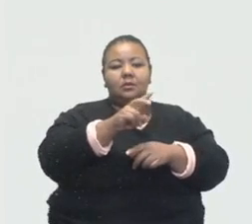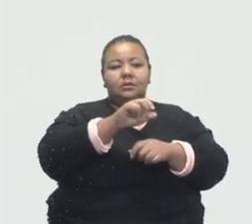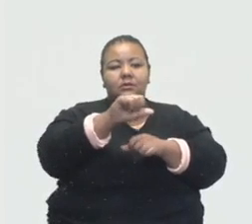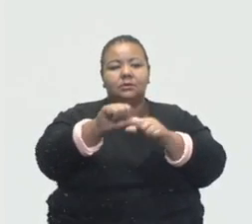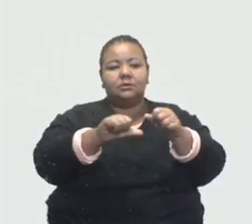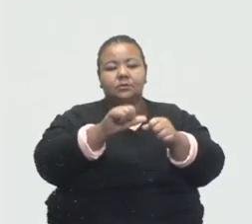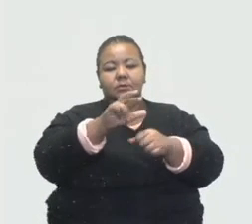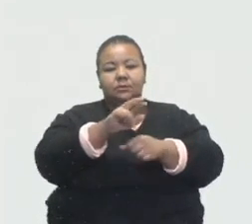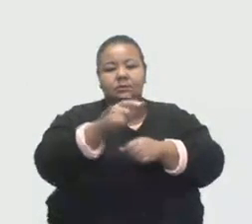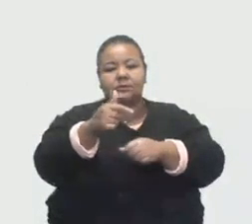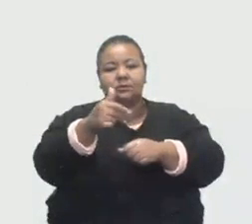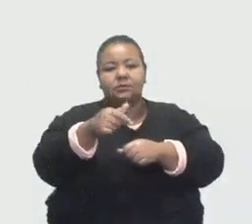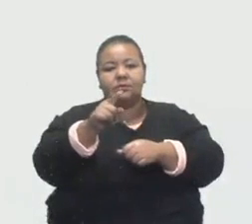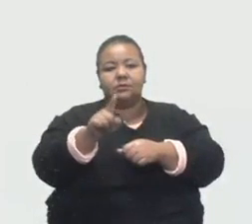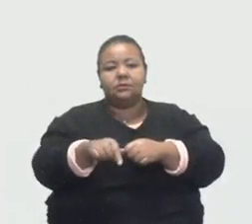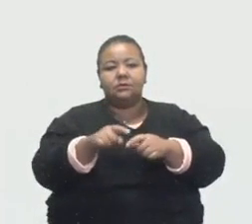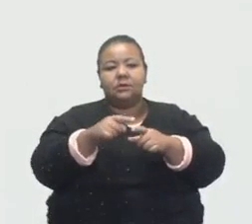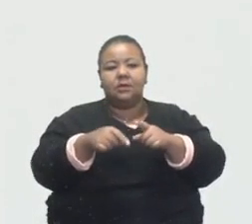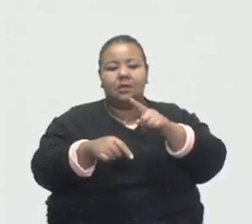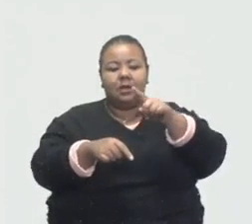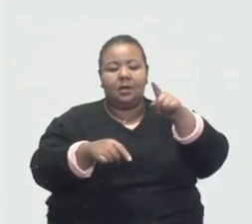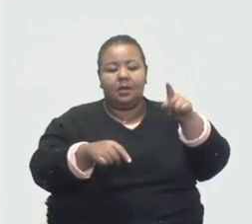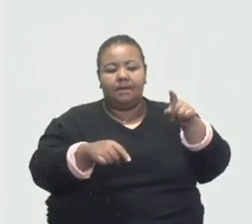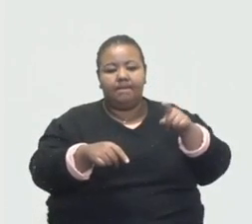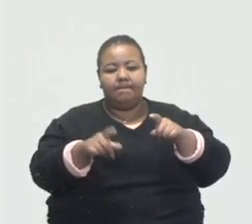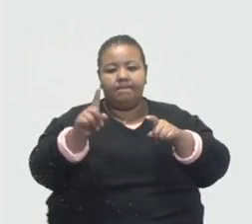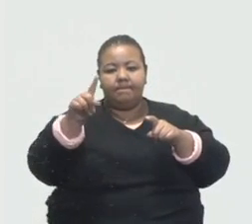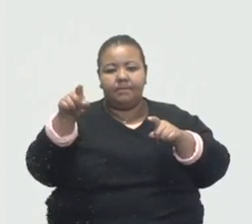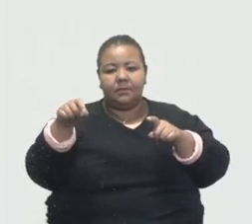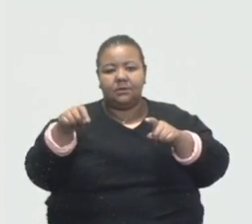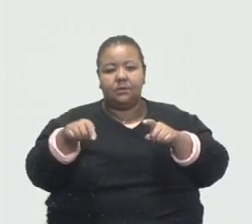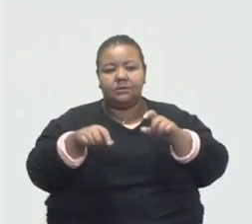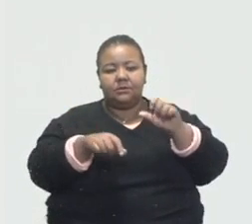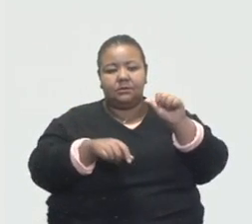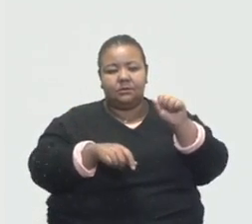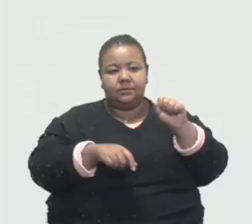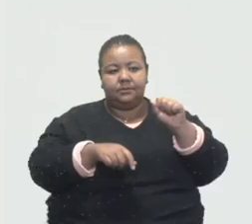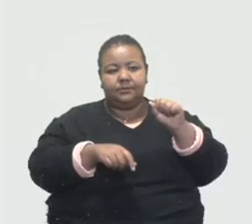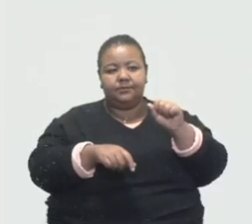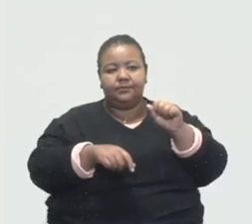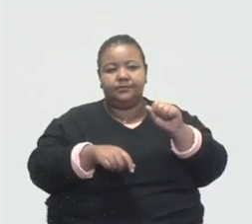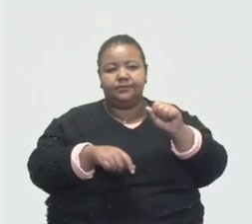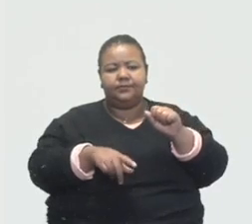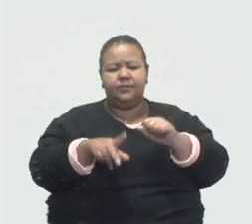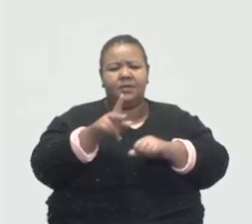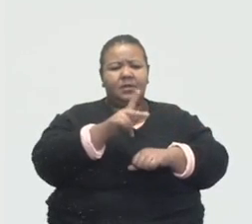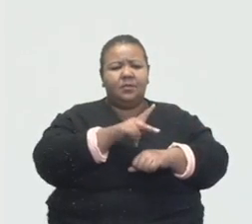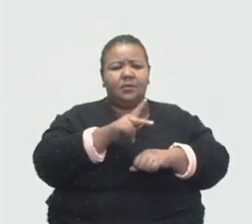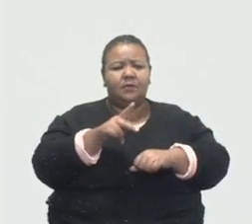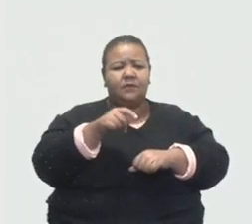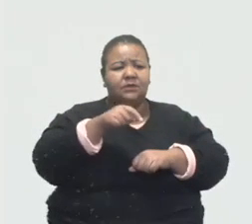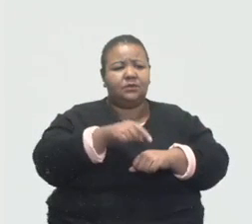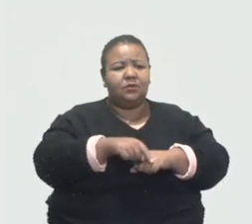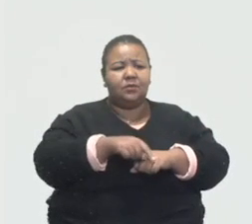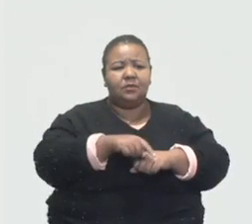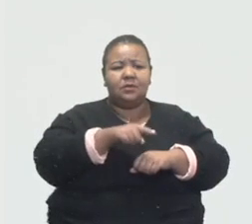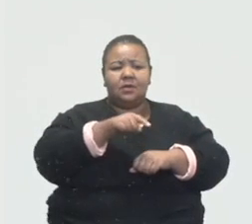que ela é dada pela matriz A. Professora,